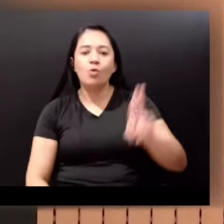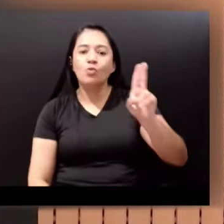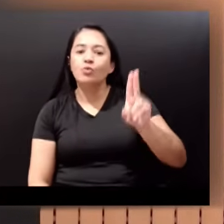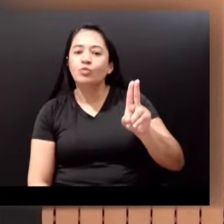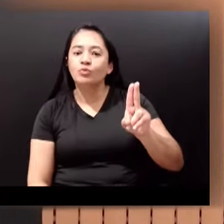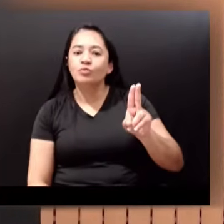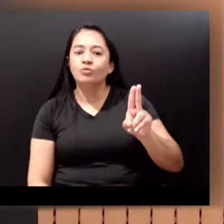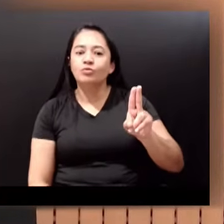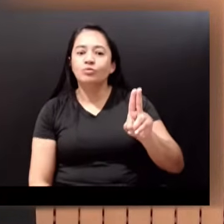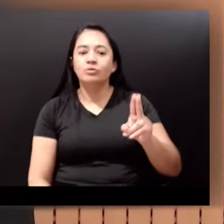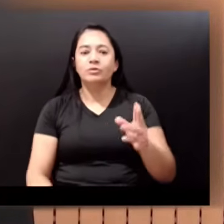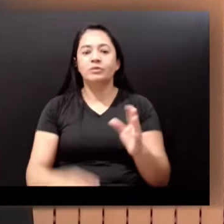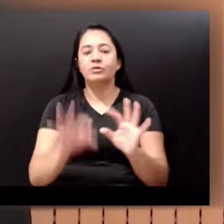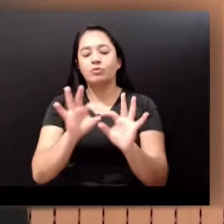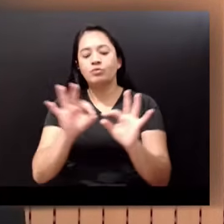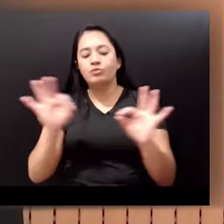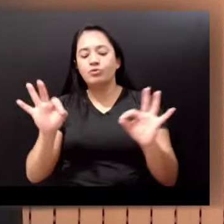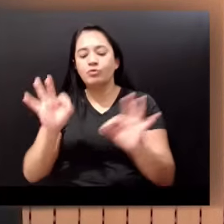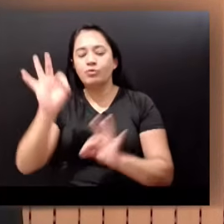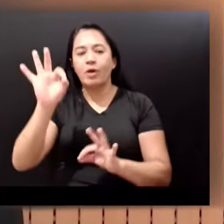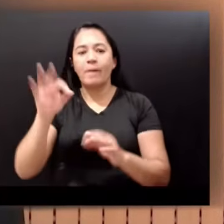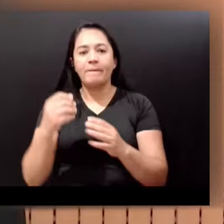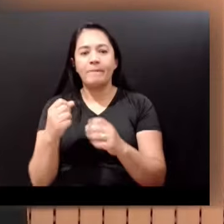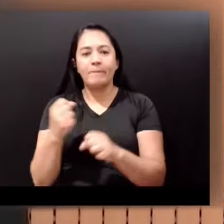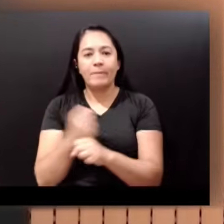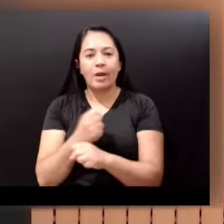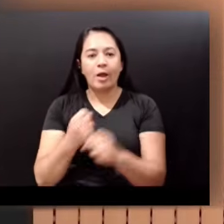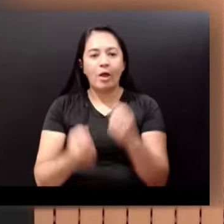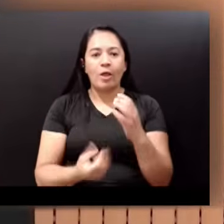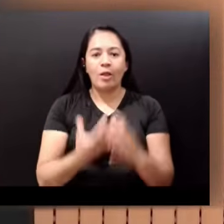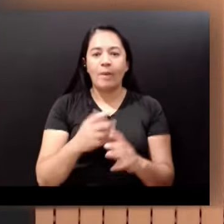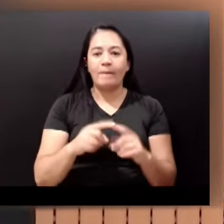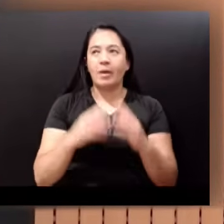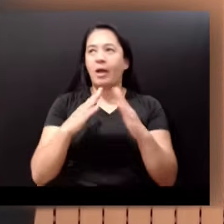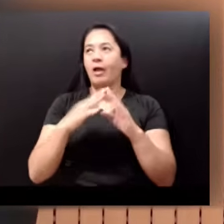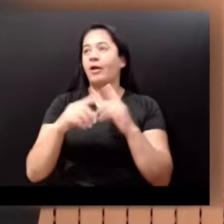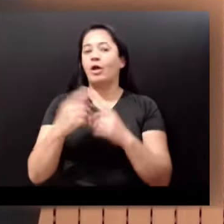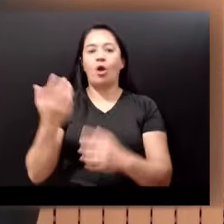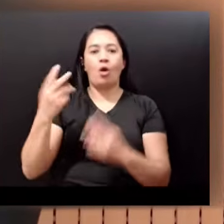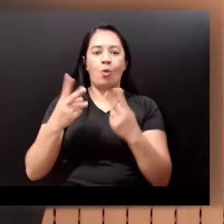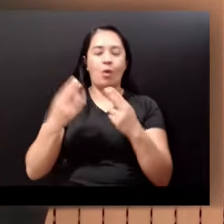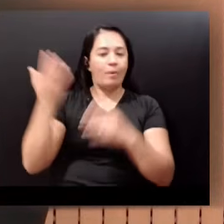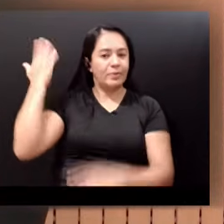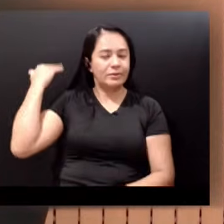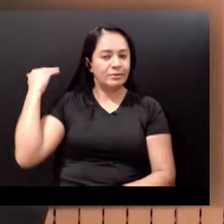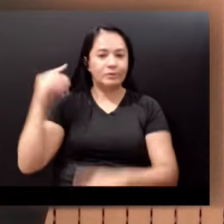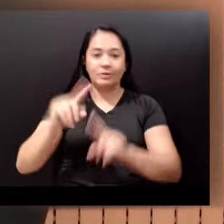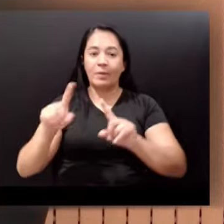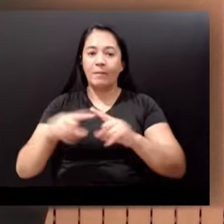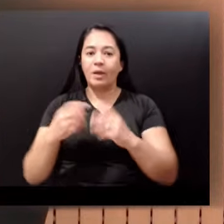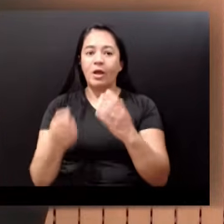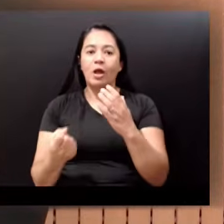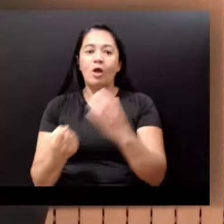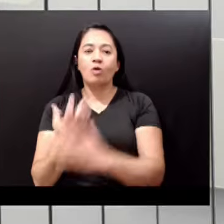construir, mas não as grandes catedrais como antes, mas para construir o seu próprio eu.